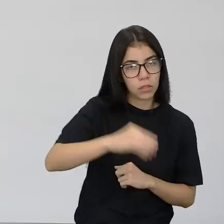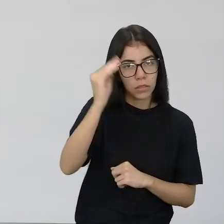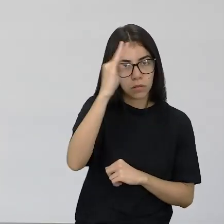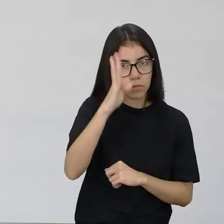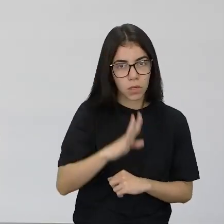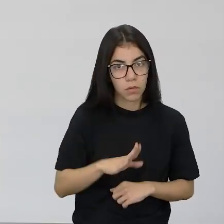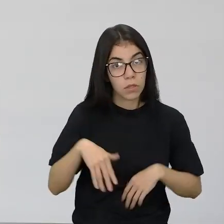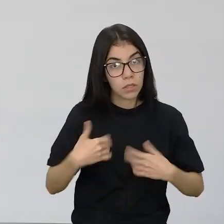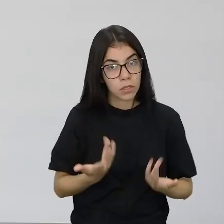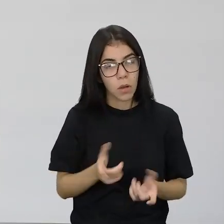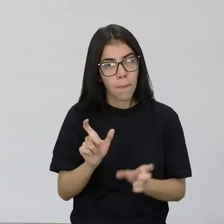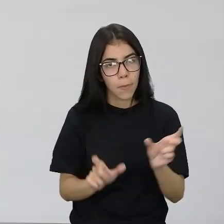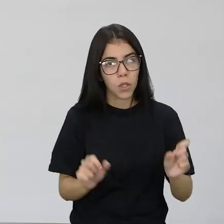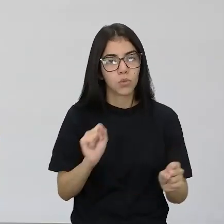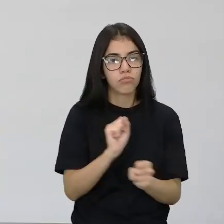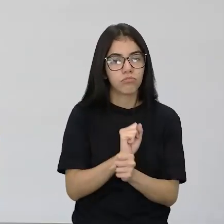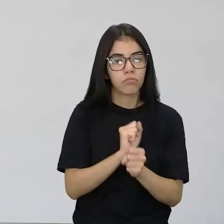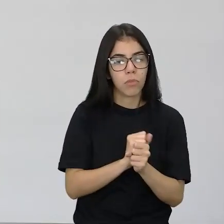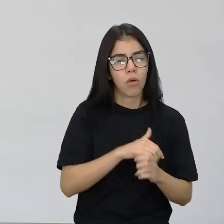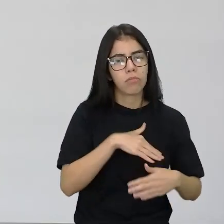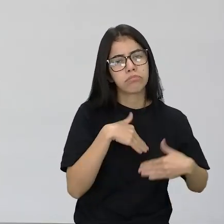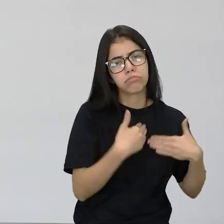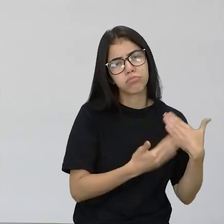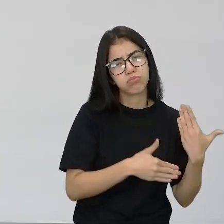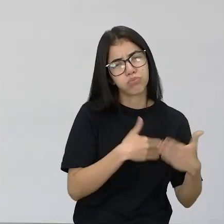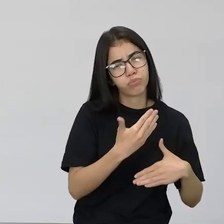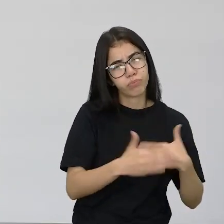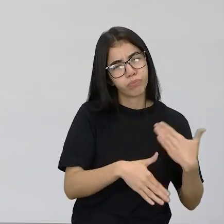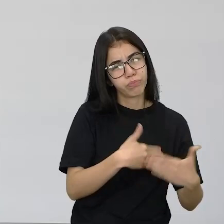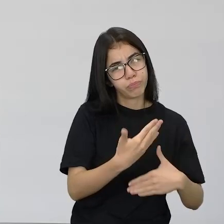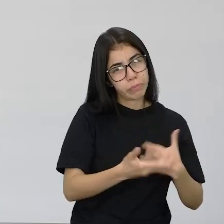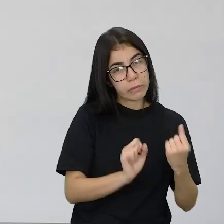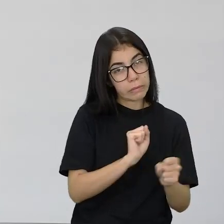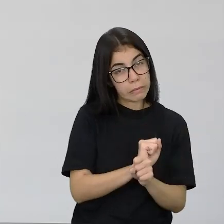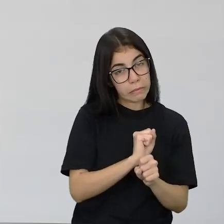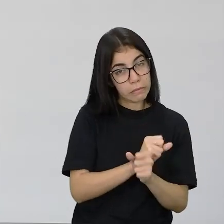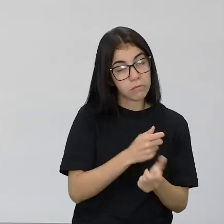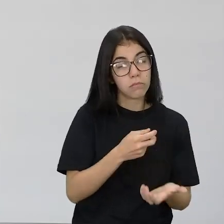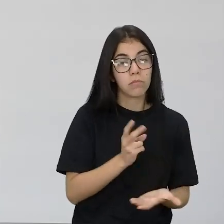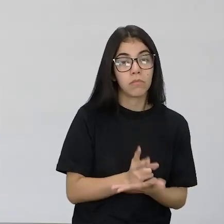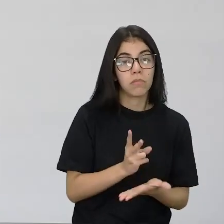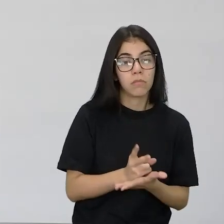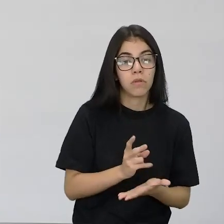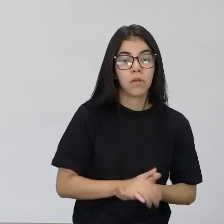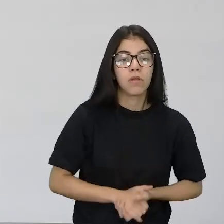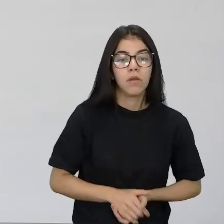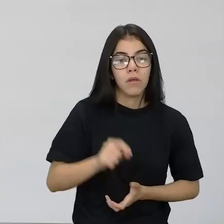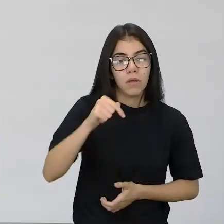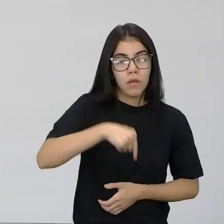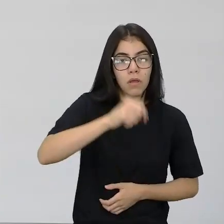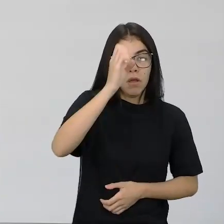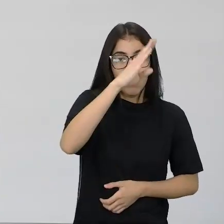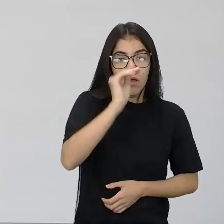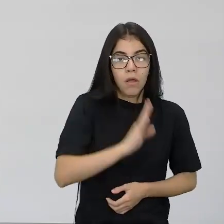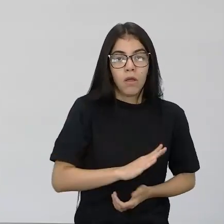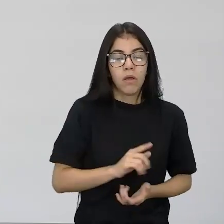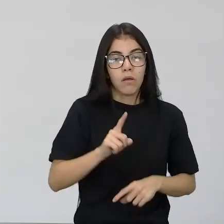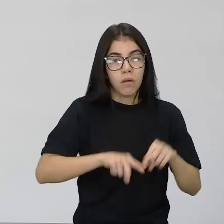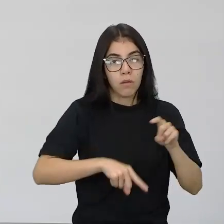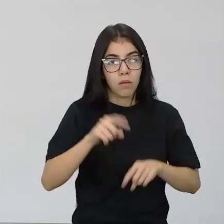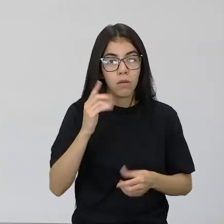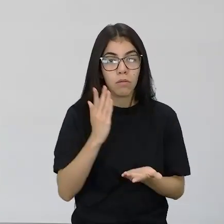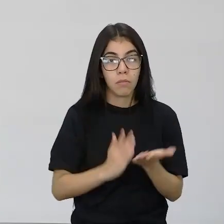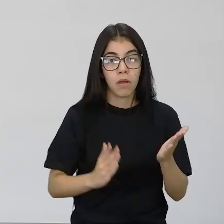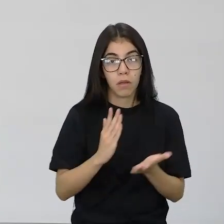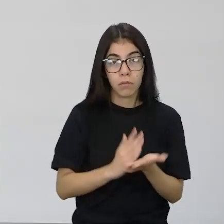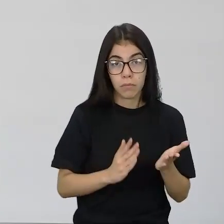esses escravizados aí que passaram durante muitos e muitos anos aqui, sendo escravizados aqui no Brasil, perdendo todos os seus pertences